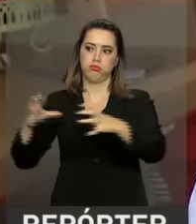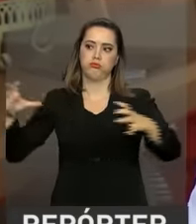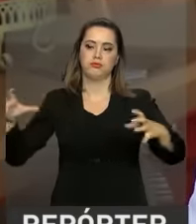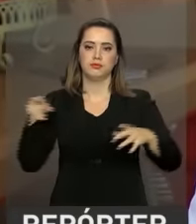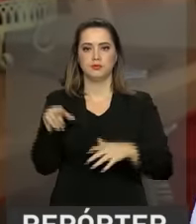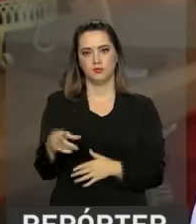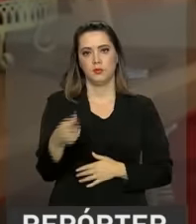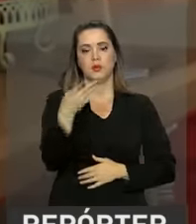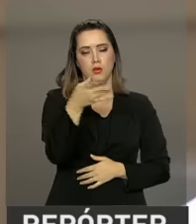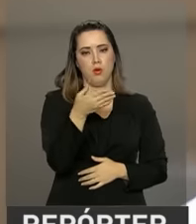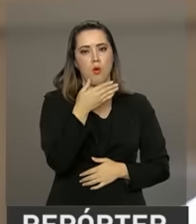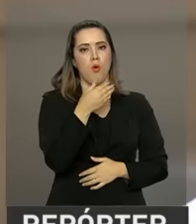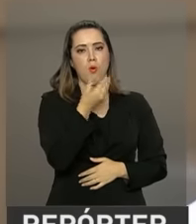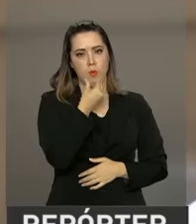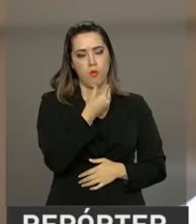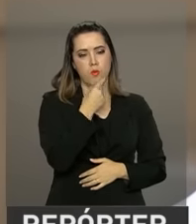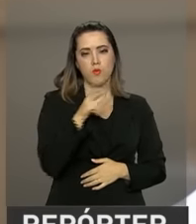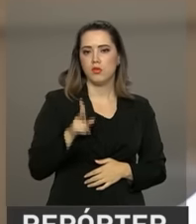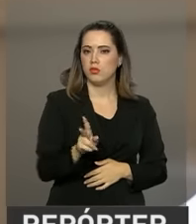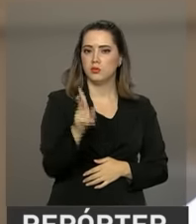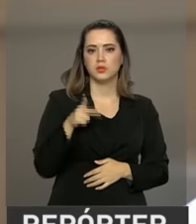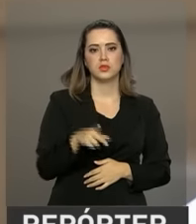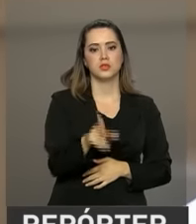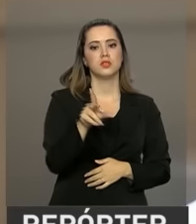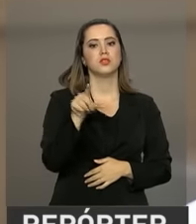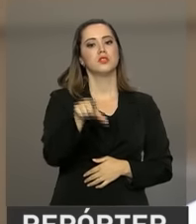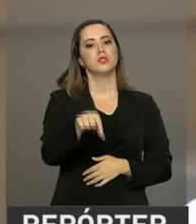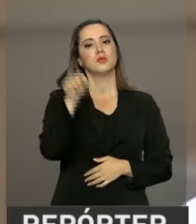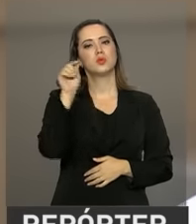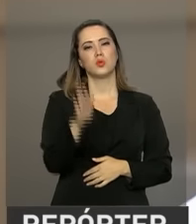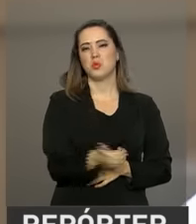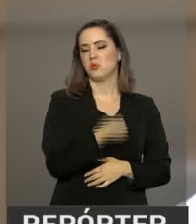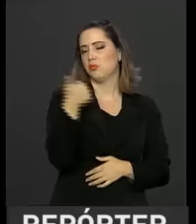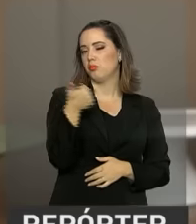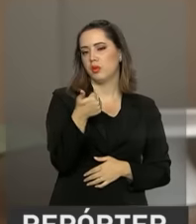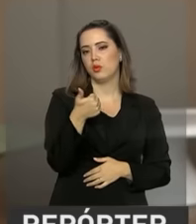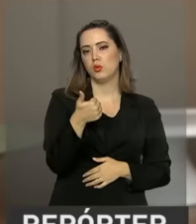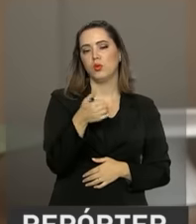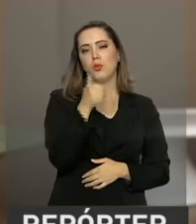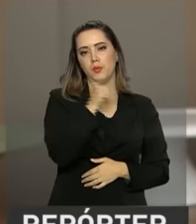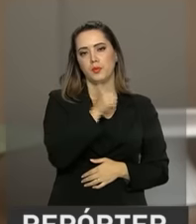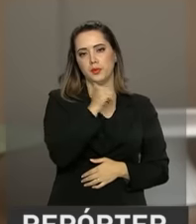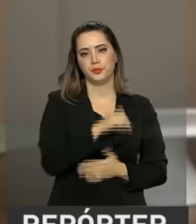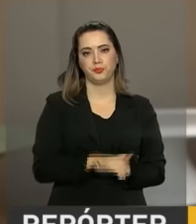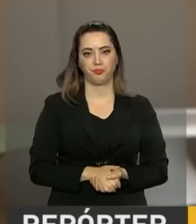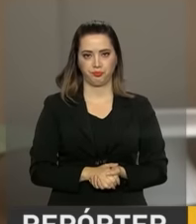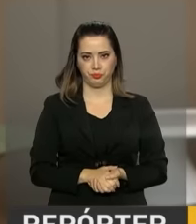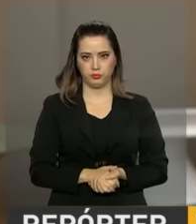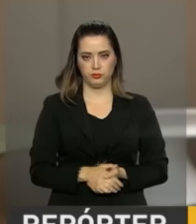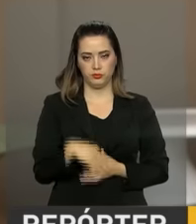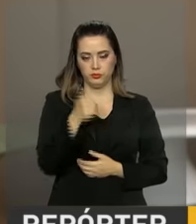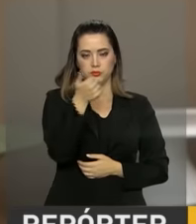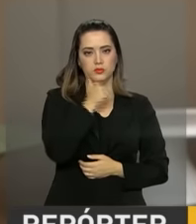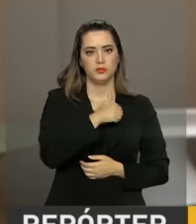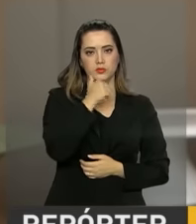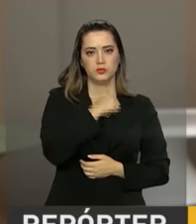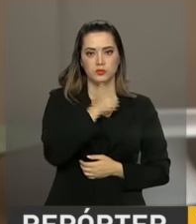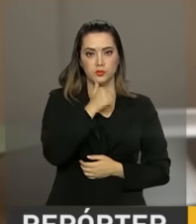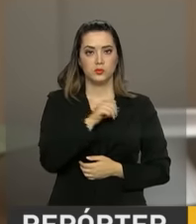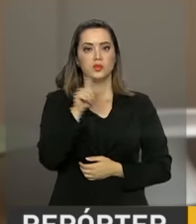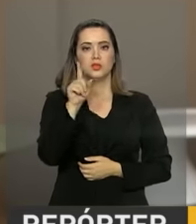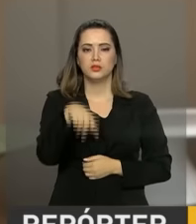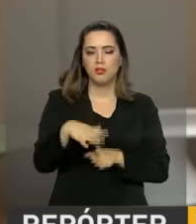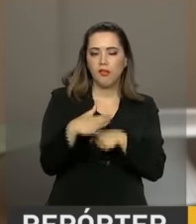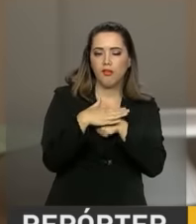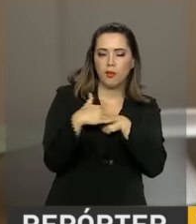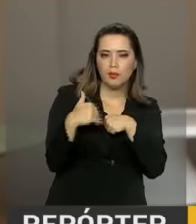que Júlia trabalha, diz que sempre priorizou a contratação delas. A mulher é muito mais atenciosa, ela bota muito mais carinho